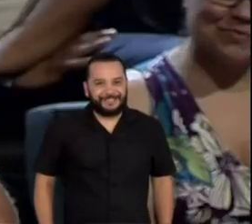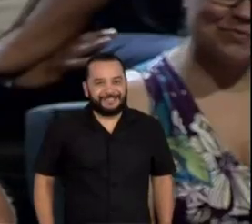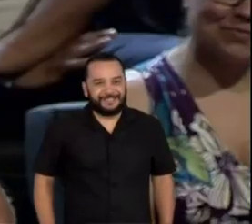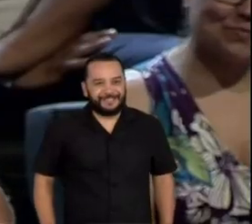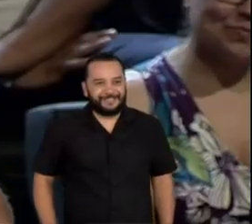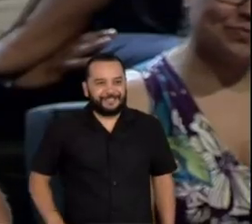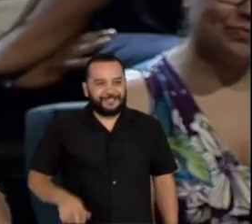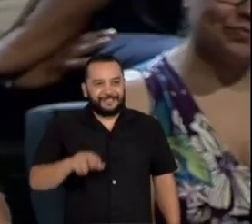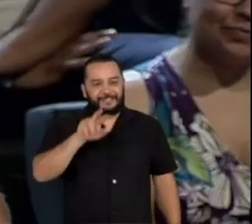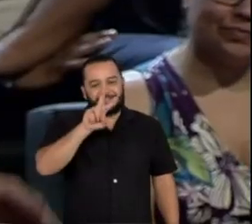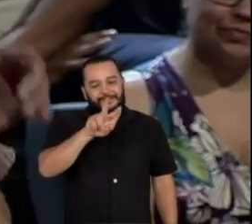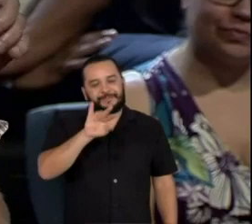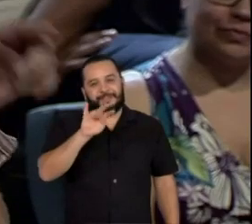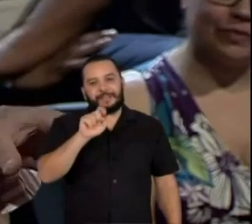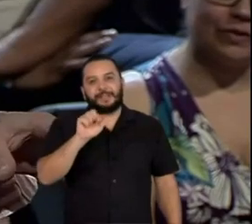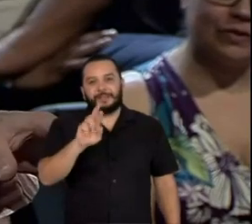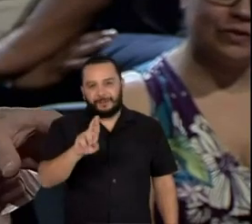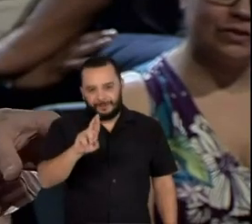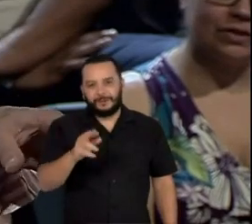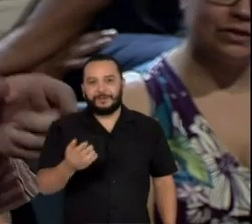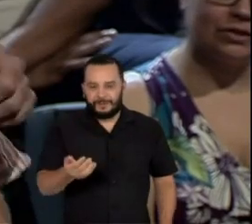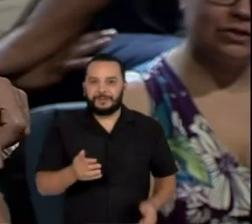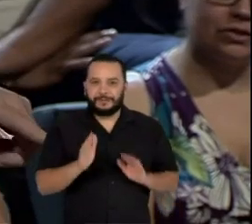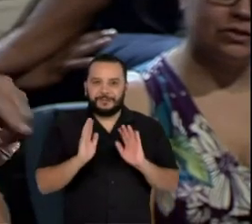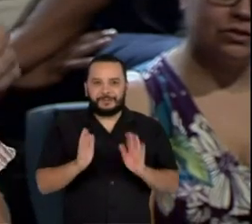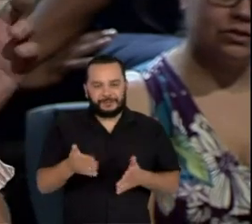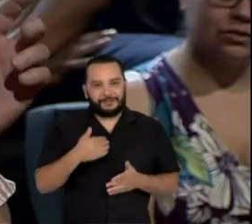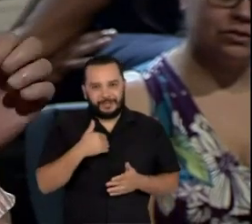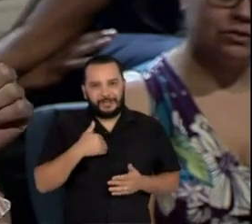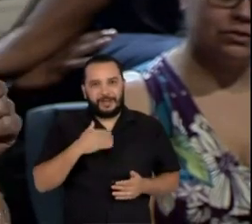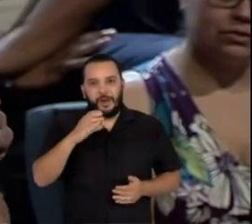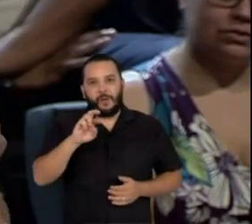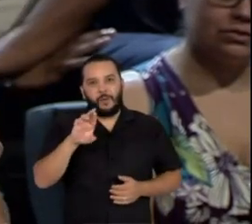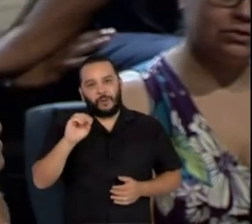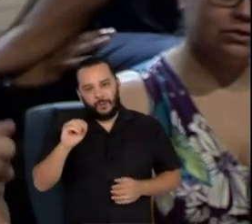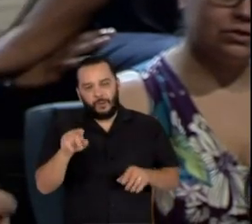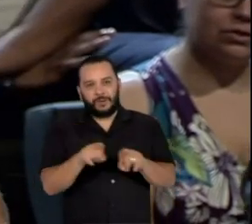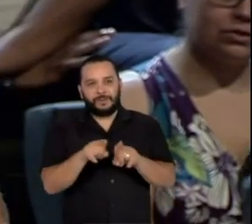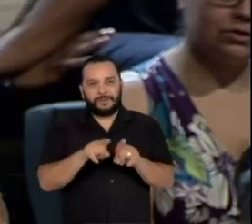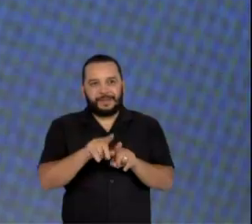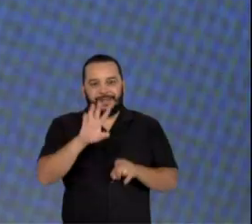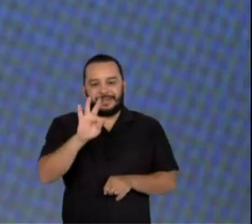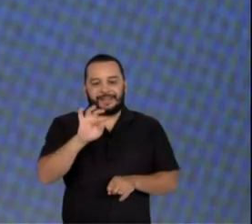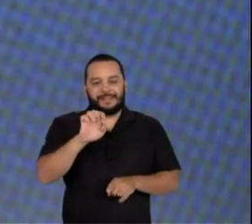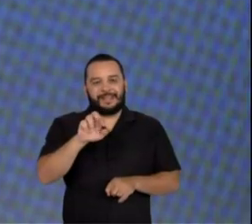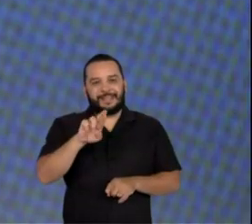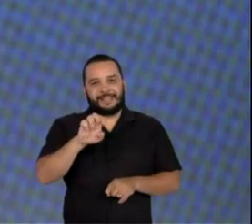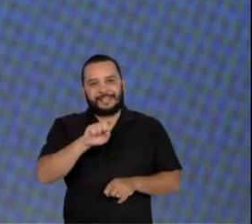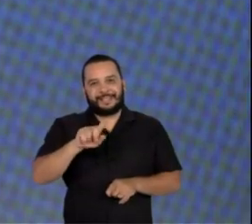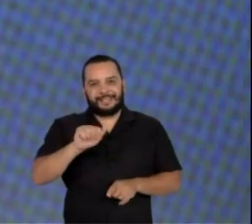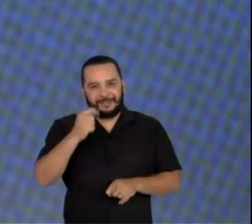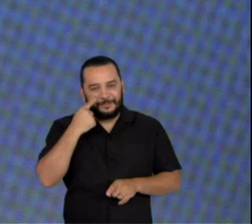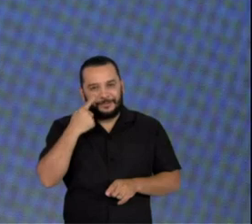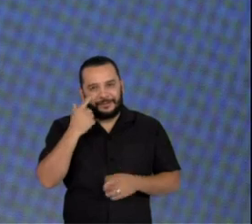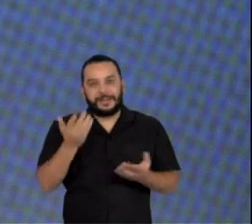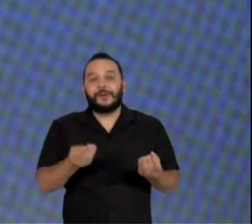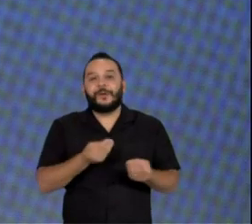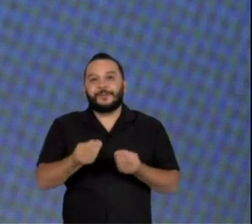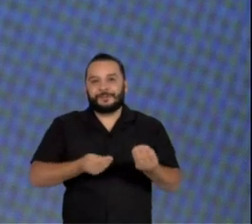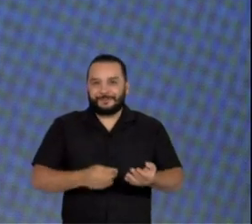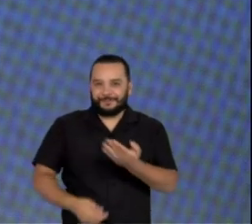O Vitor Fasano tocou aí no Marcelo Serrado, né? O Cro e a Tereza Cristina, né? Vamos dar uma olhadinha no Marcelo?